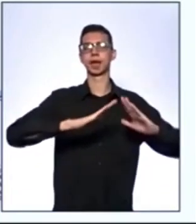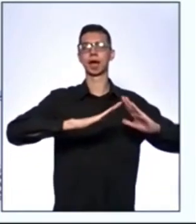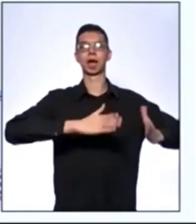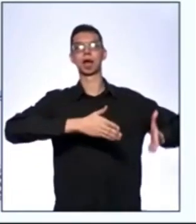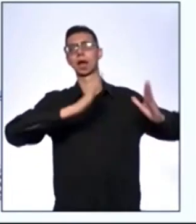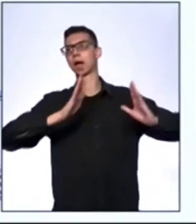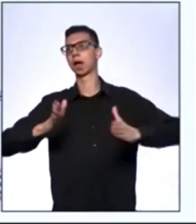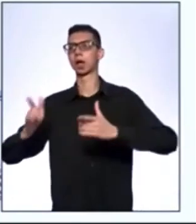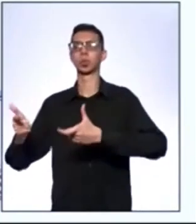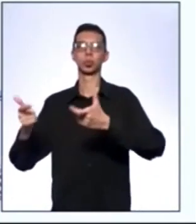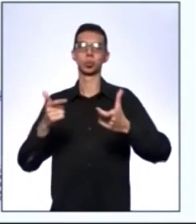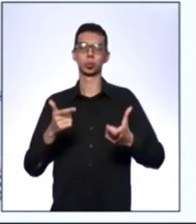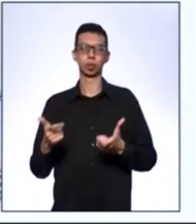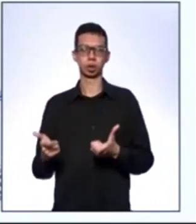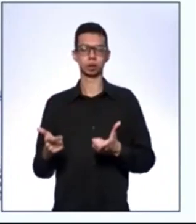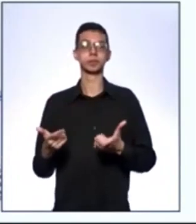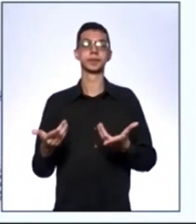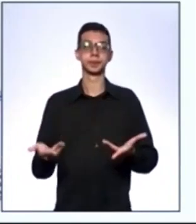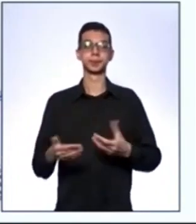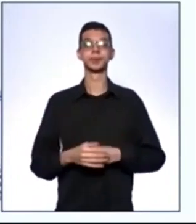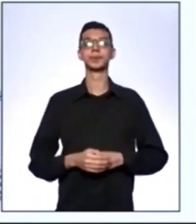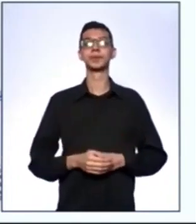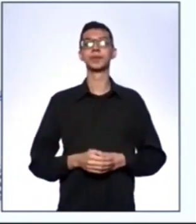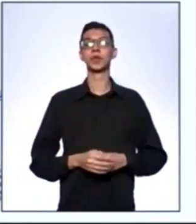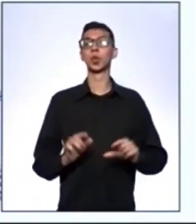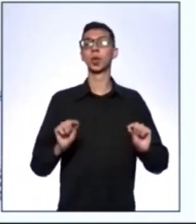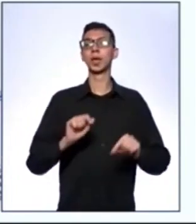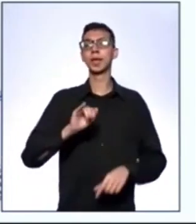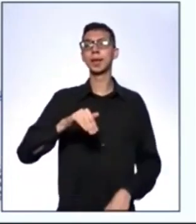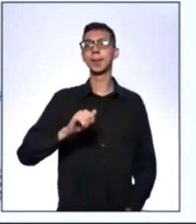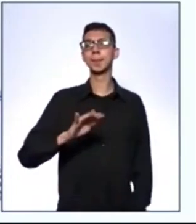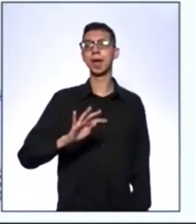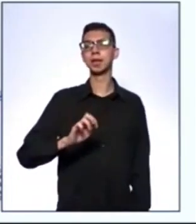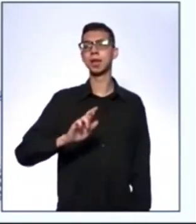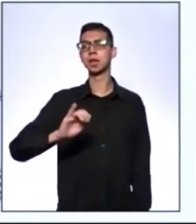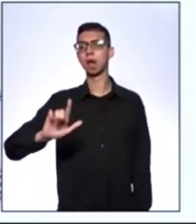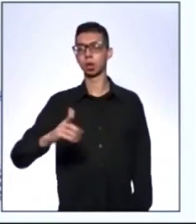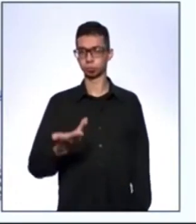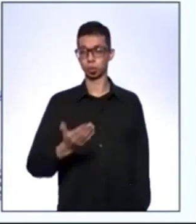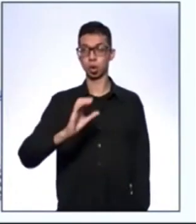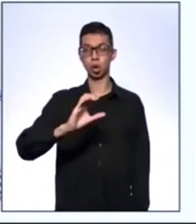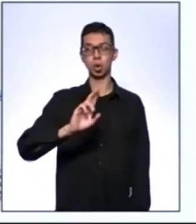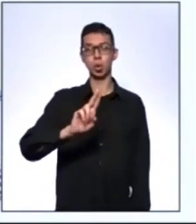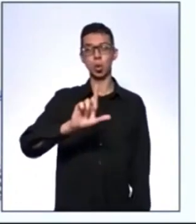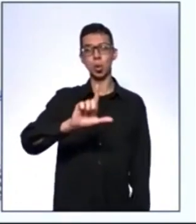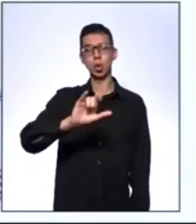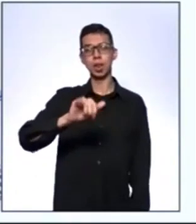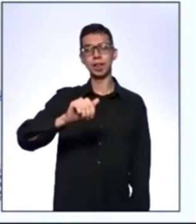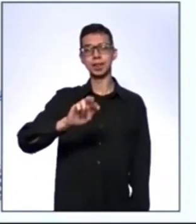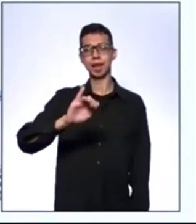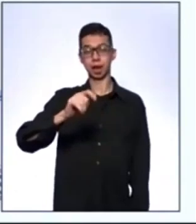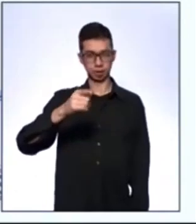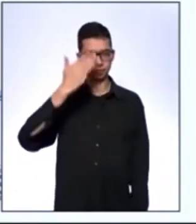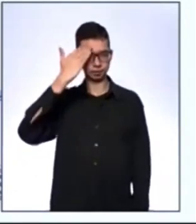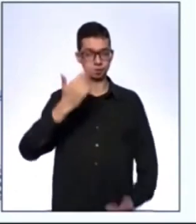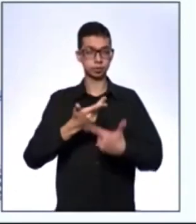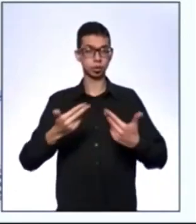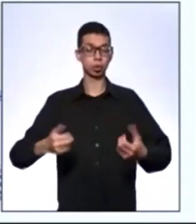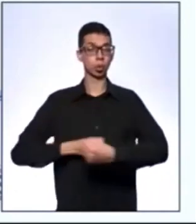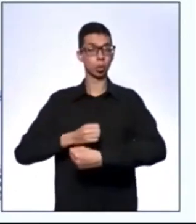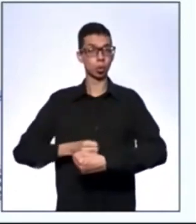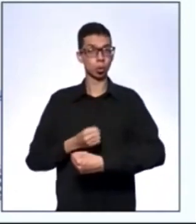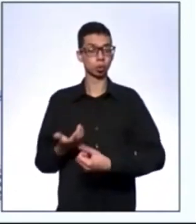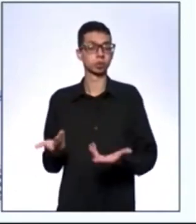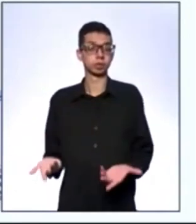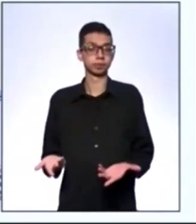natureza imaterial são culinária, festa e dança. Não é verdade? Se inverter ali